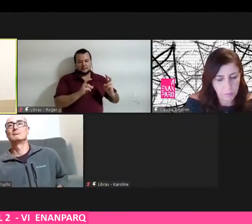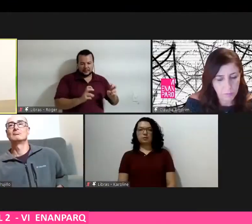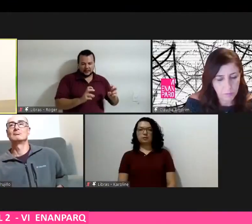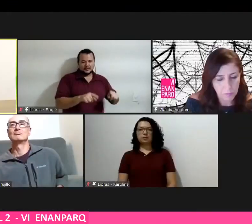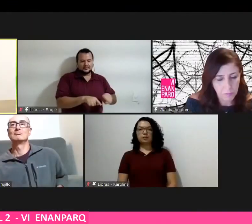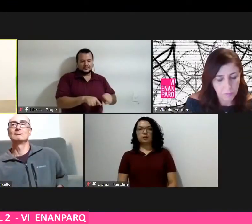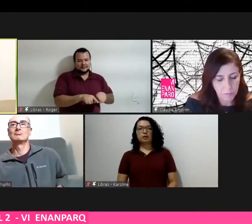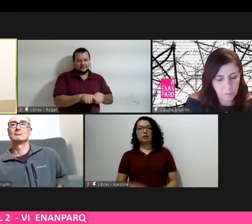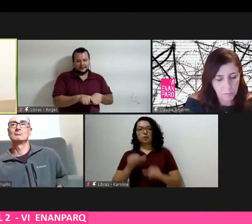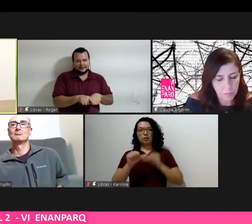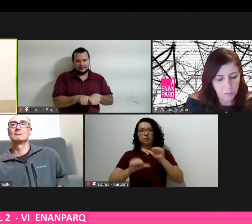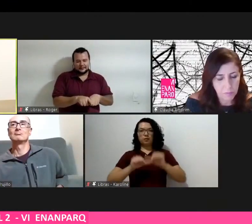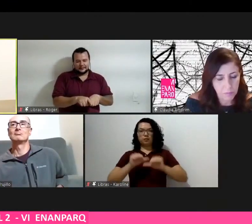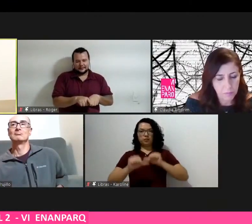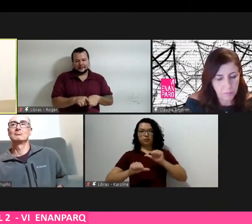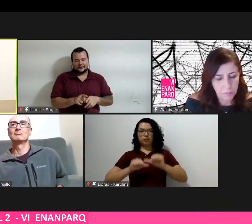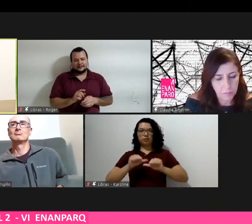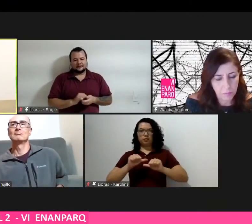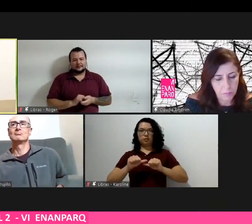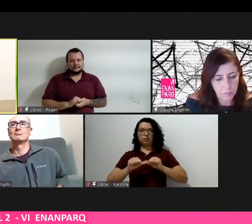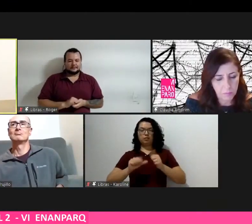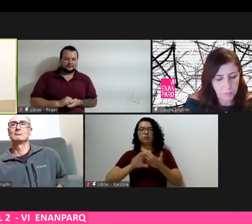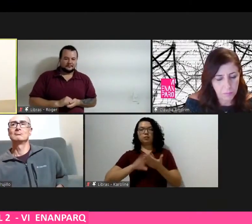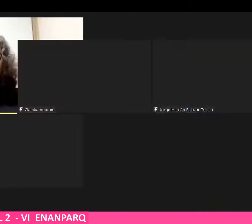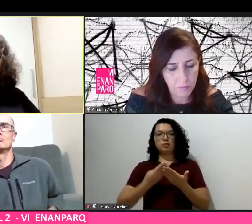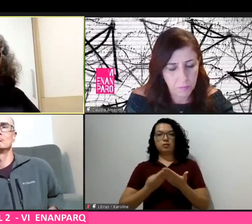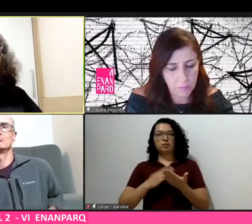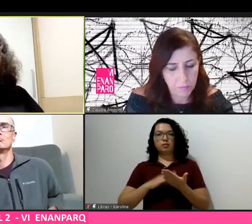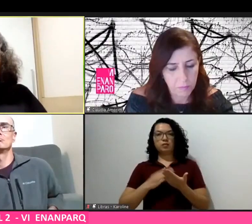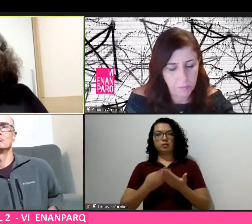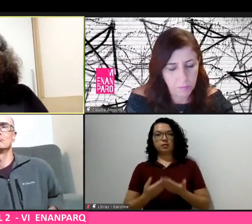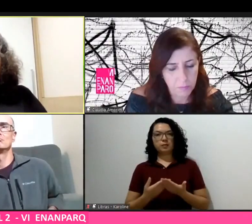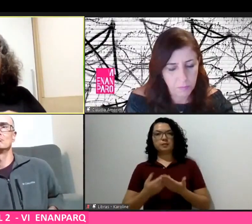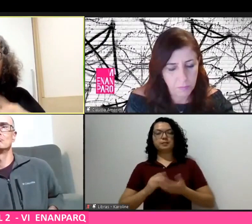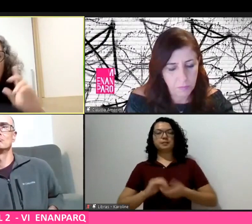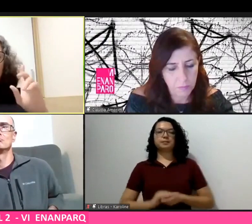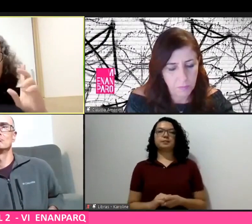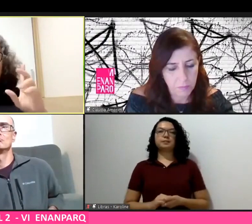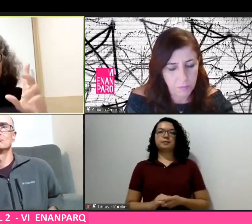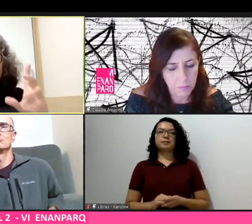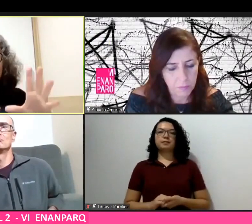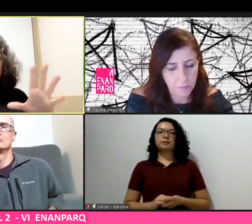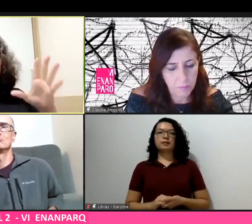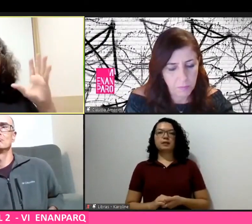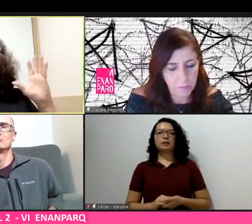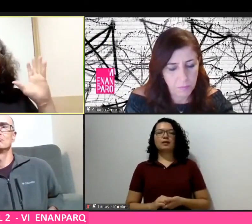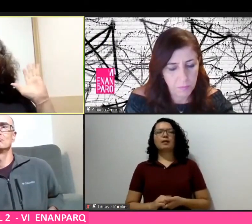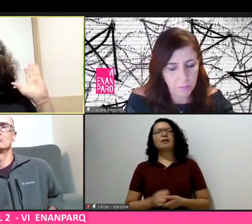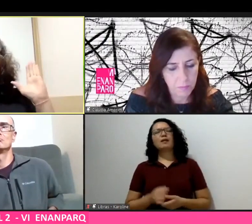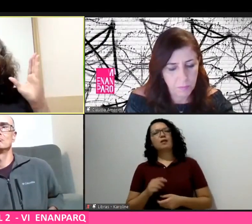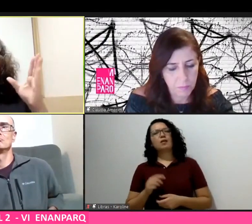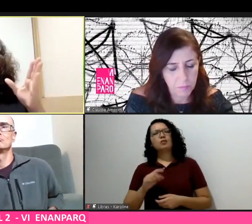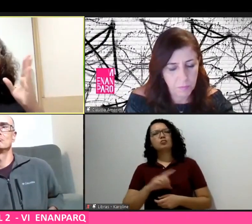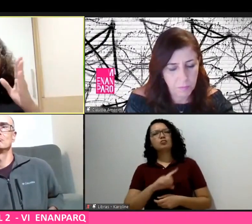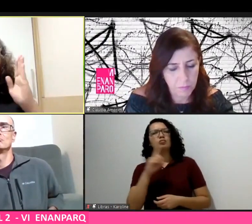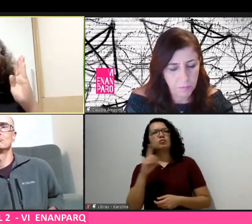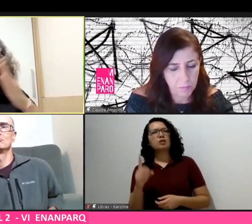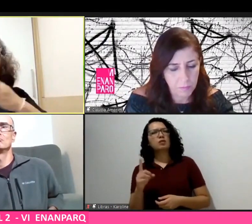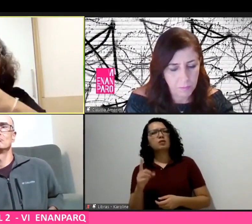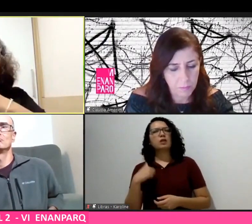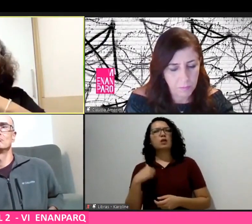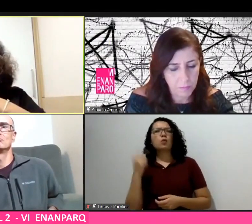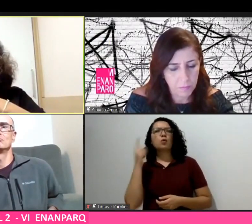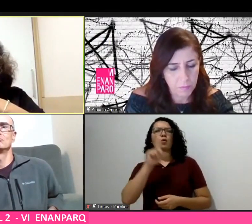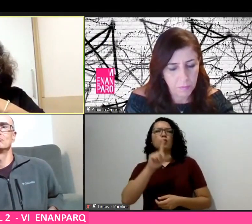comentei, que foi uma das primeiras, mais bem-sucedidas que eu tive, foi uma vez, uma única vez, que eu consegui reunir pós